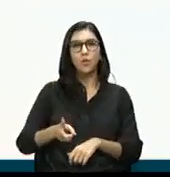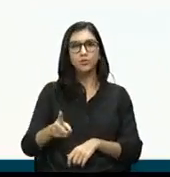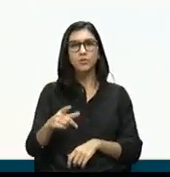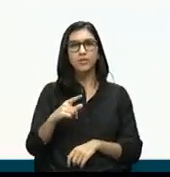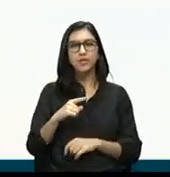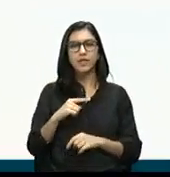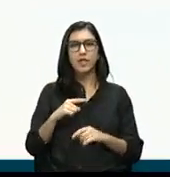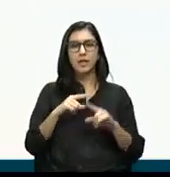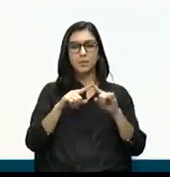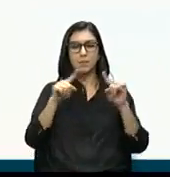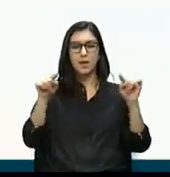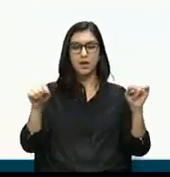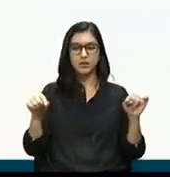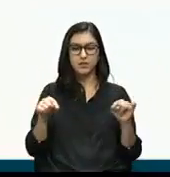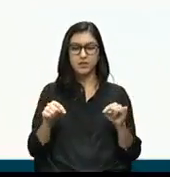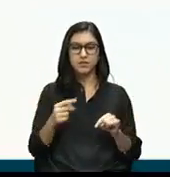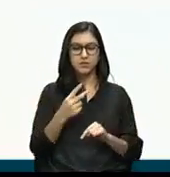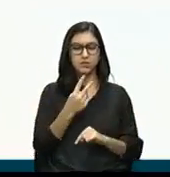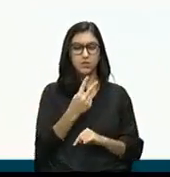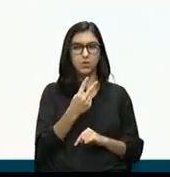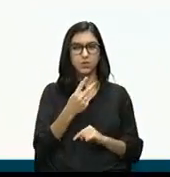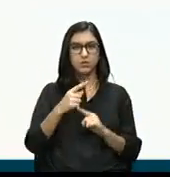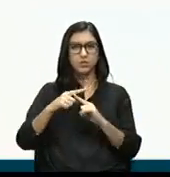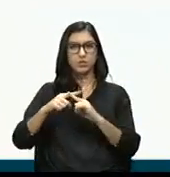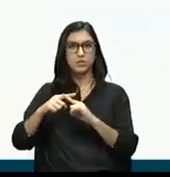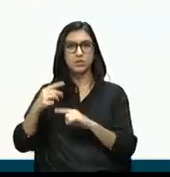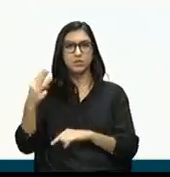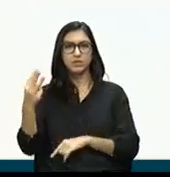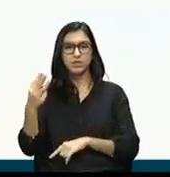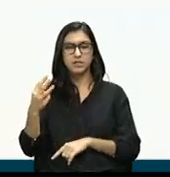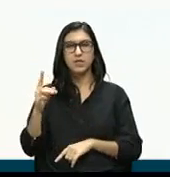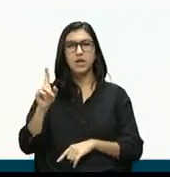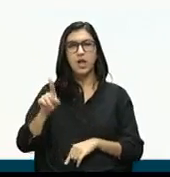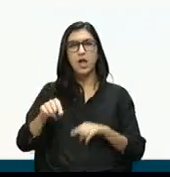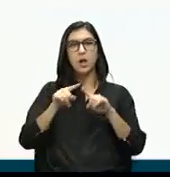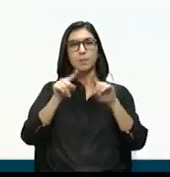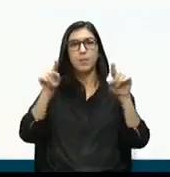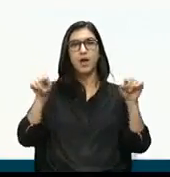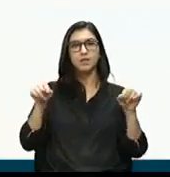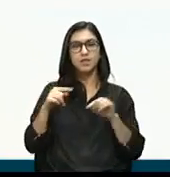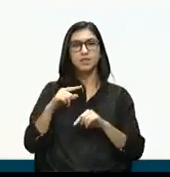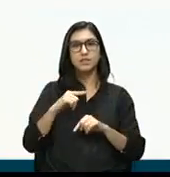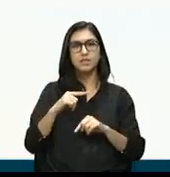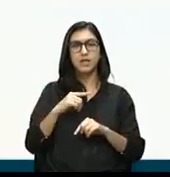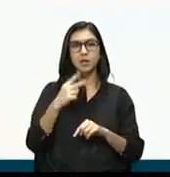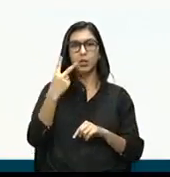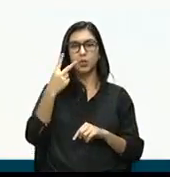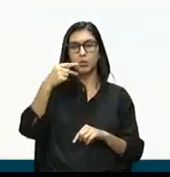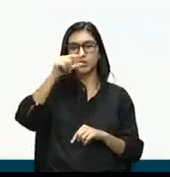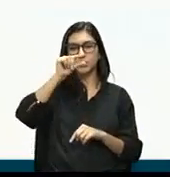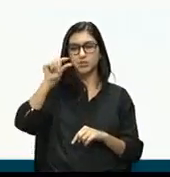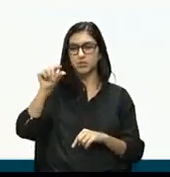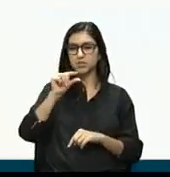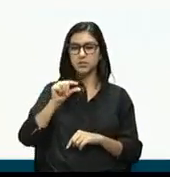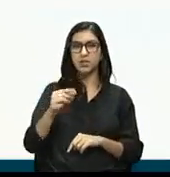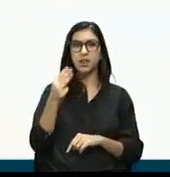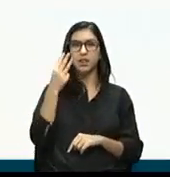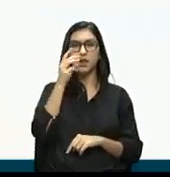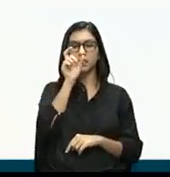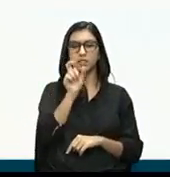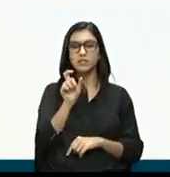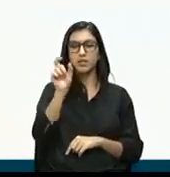uma matriz 2 por 3. Uma matriz que tem 2 linhas e 3 colunas. O